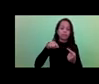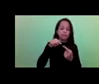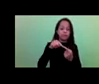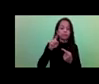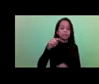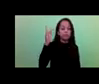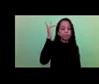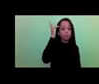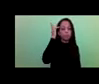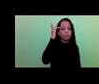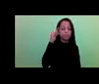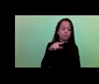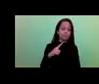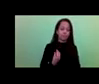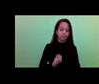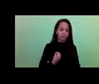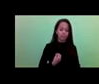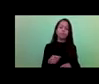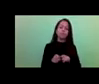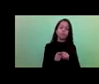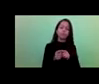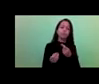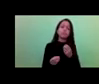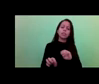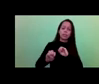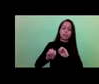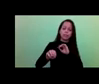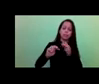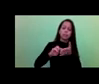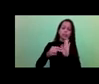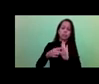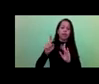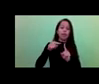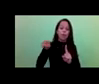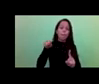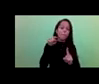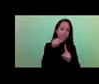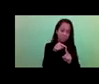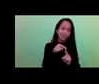científico, a expansão da educação como meta. Então,